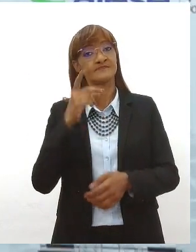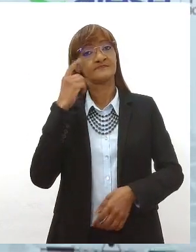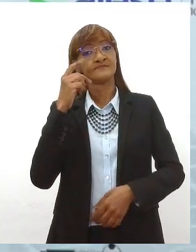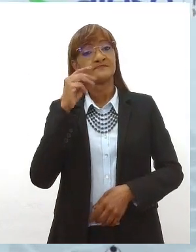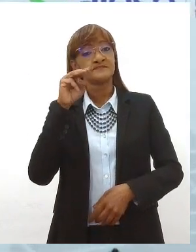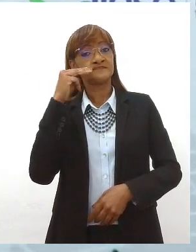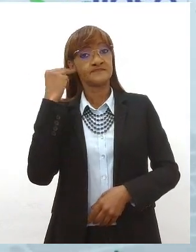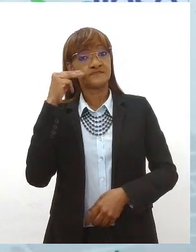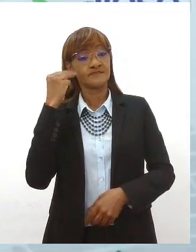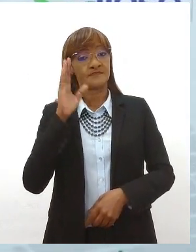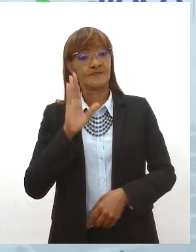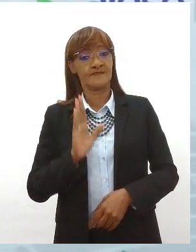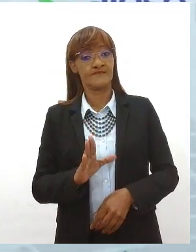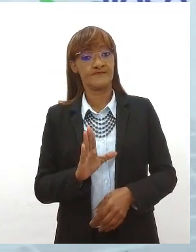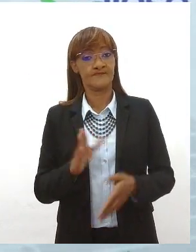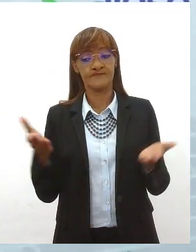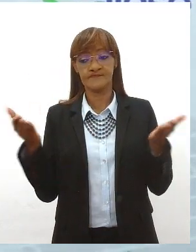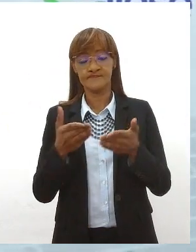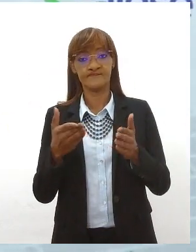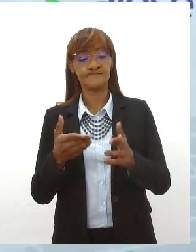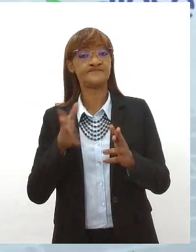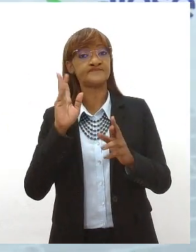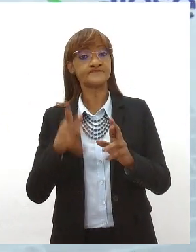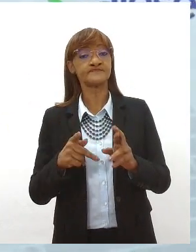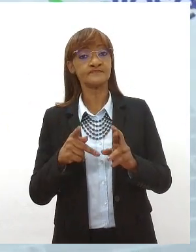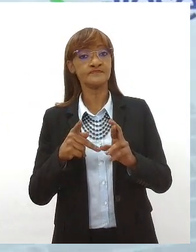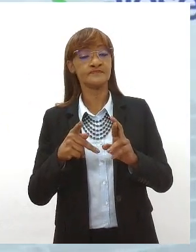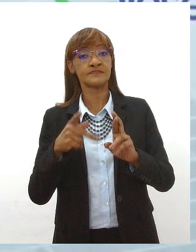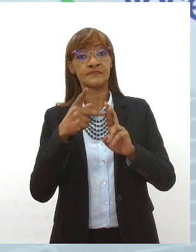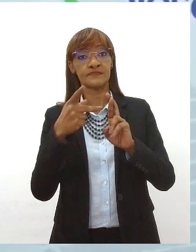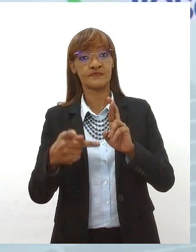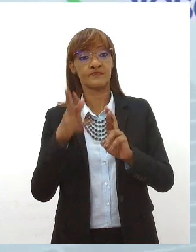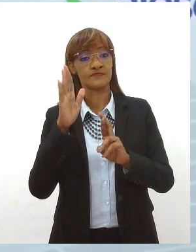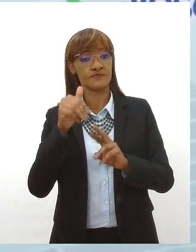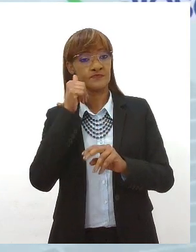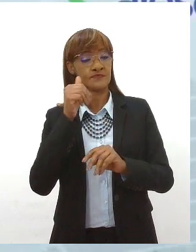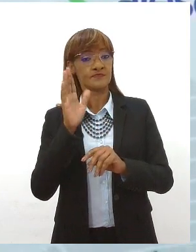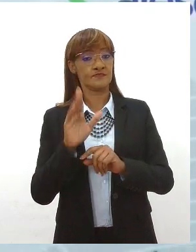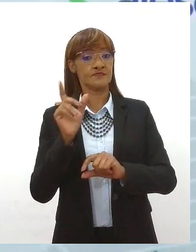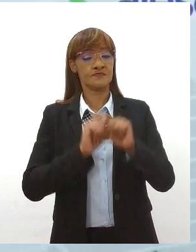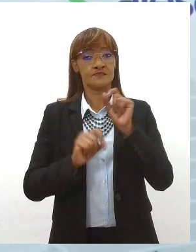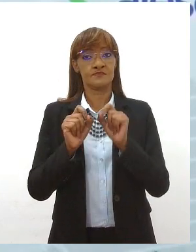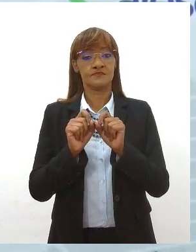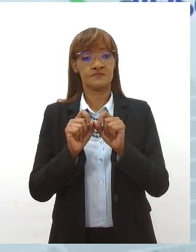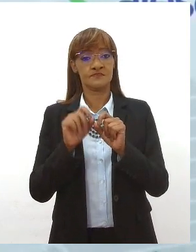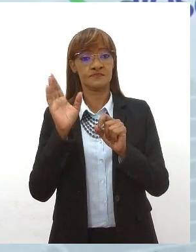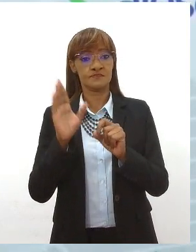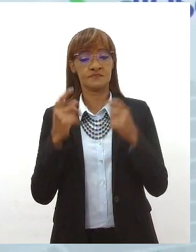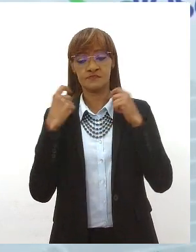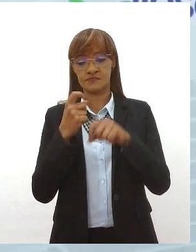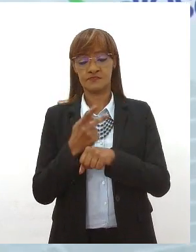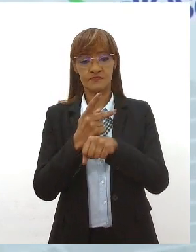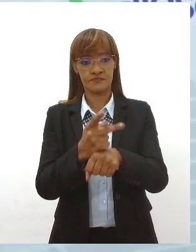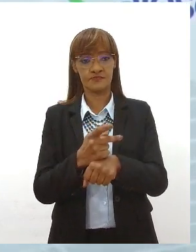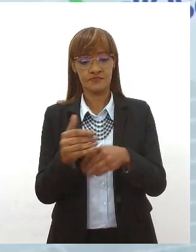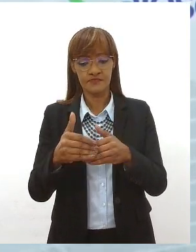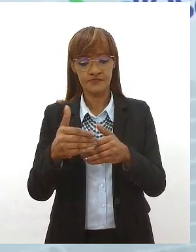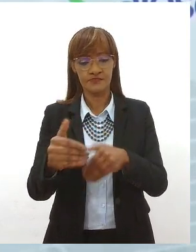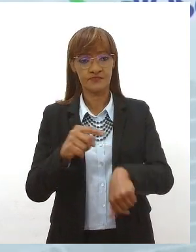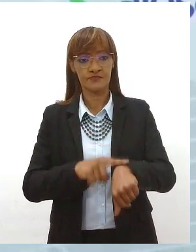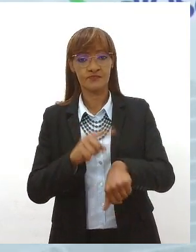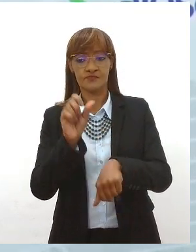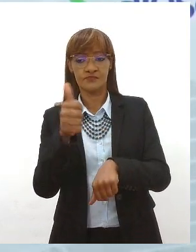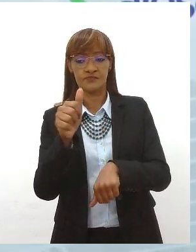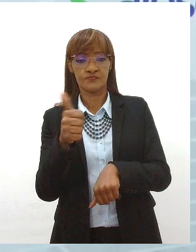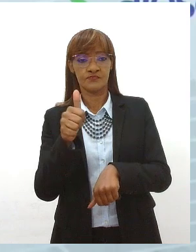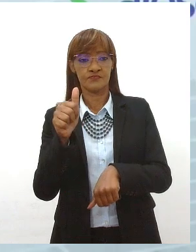presidente do Conselho da Ordem da Medalha, deputada Quintina Diniz, que será entregue daqui a pouquinho, às 11 horas, provavelmente vai atrasar um